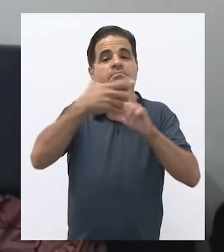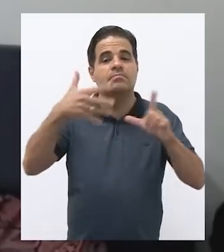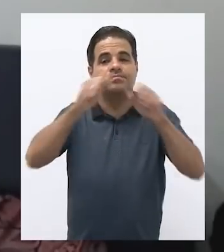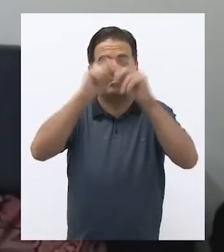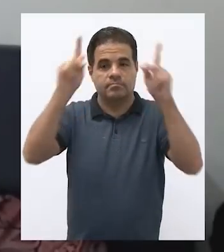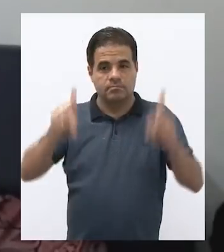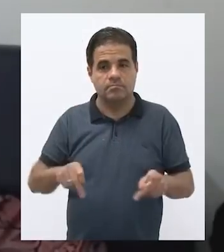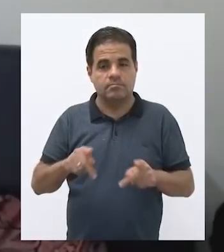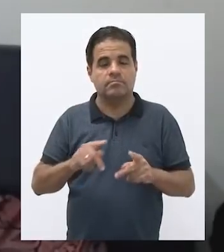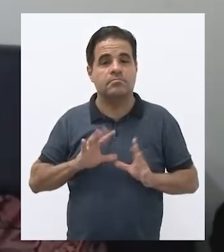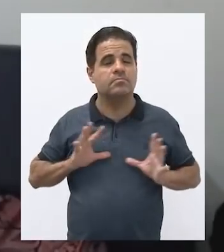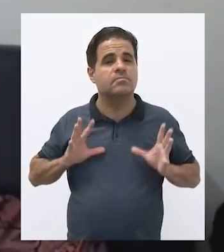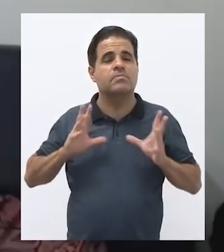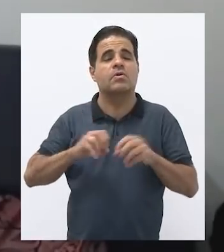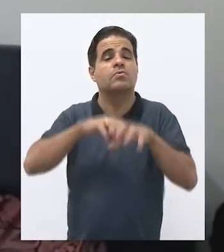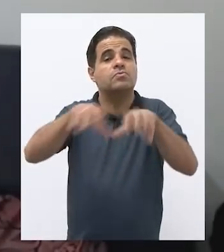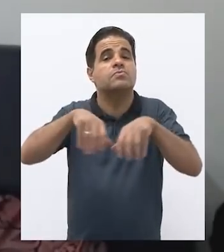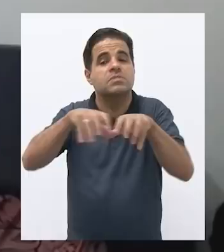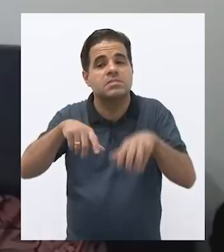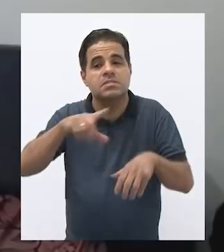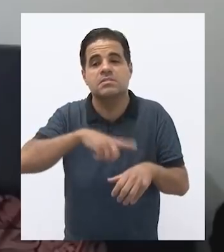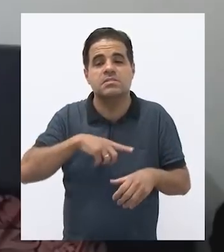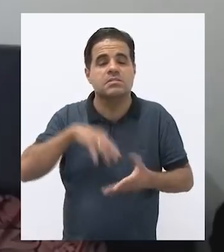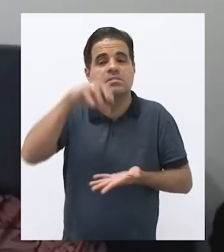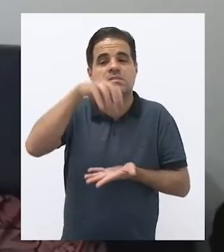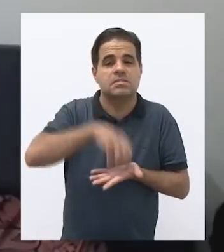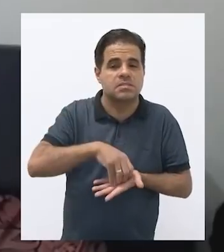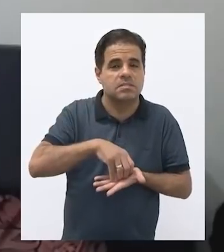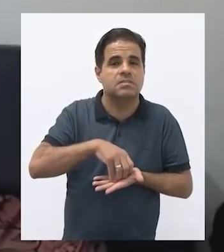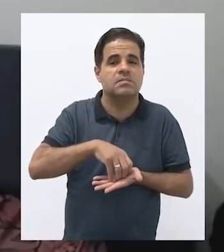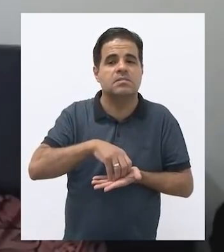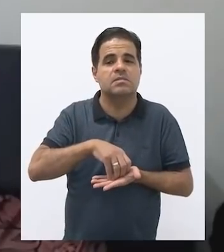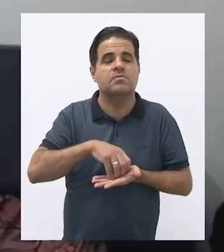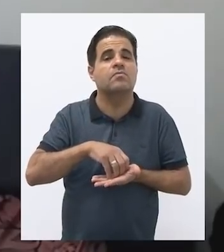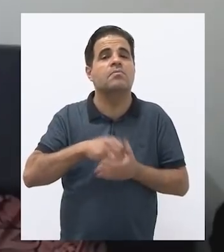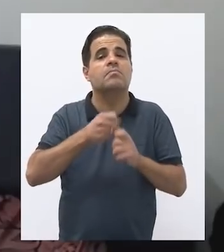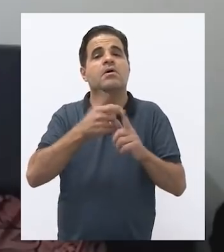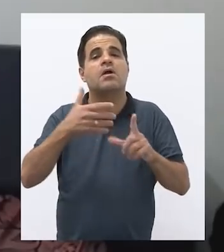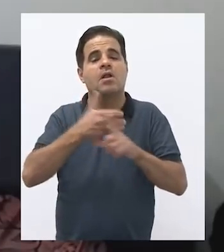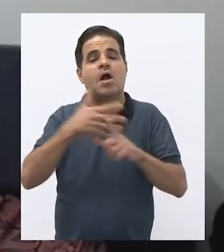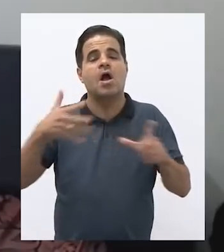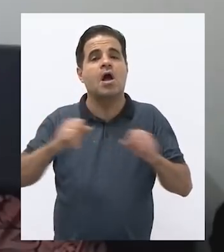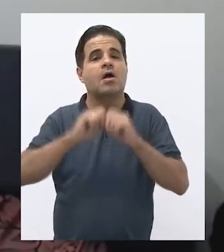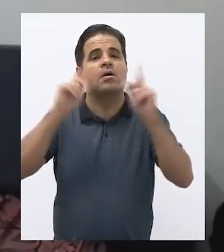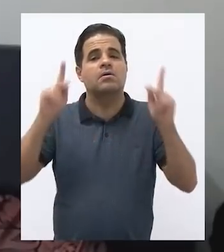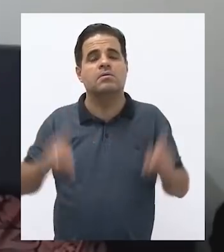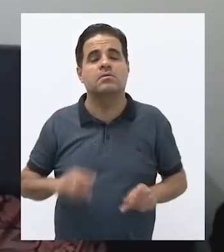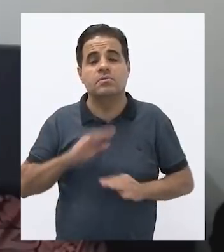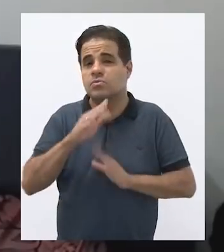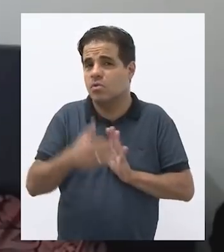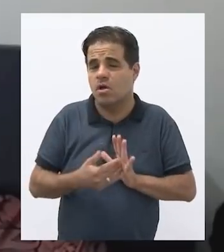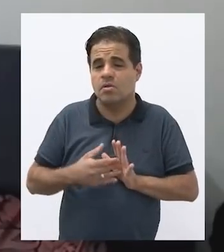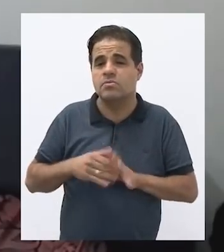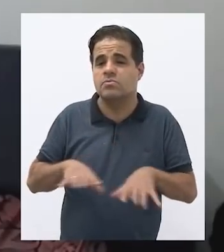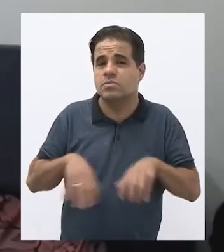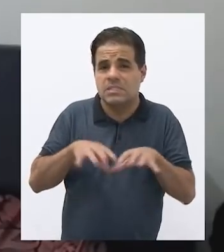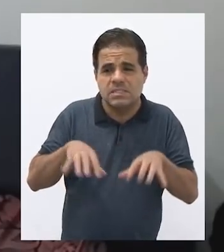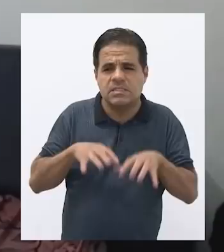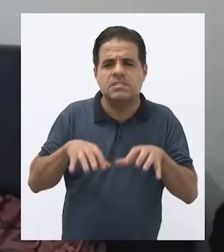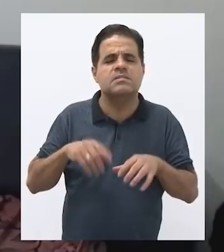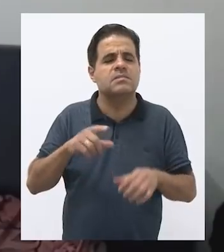que a gente tem todos os sistemas dentro da sede. É uma plataforma que tem todos os nossos sistemas lá